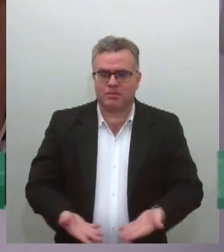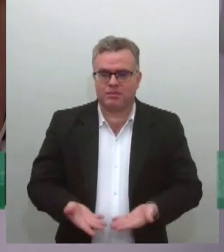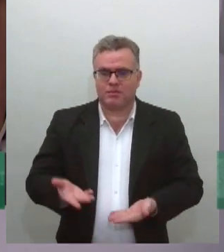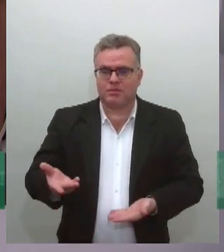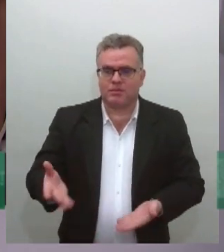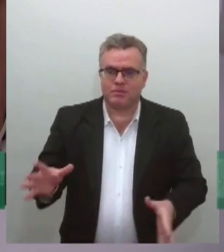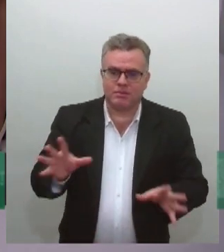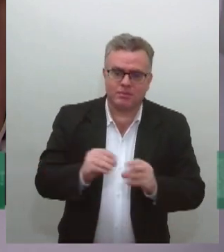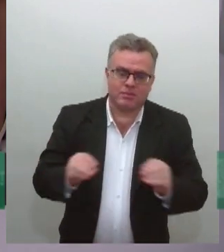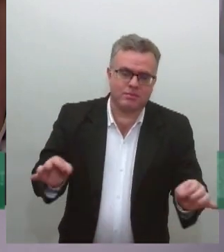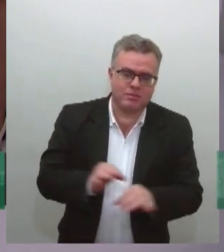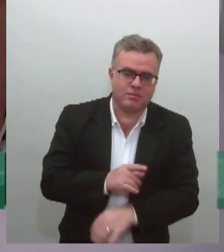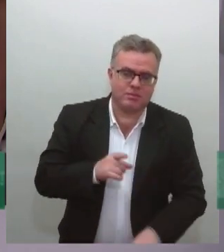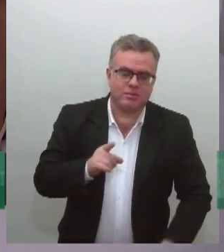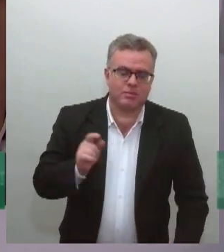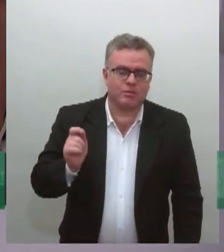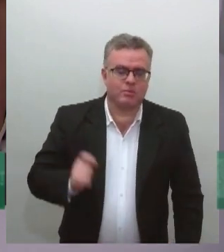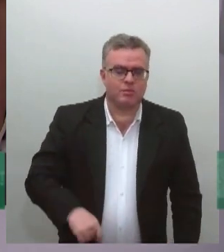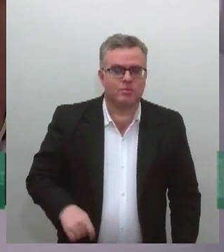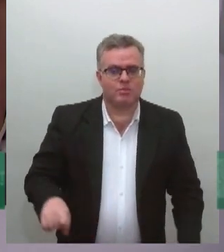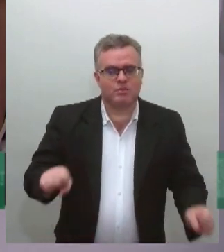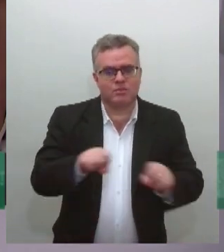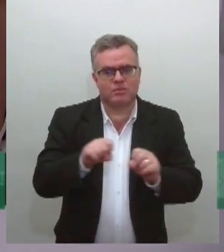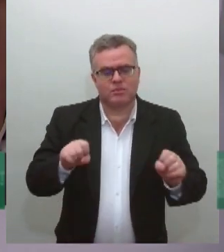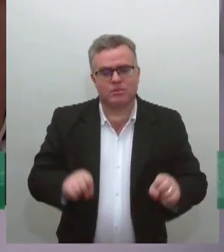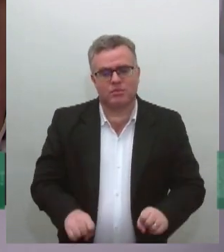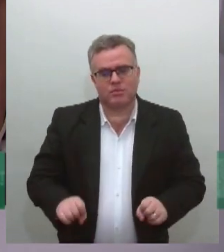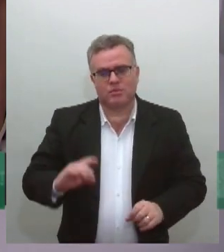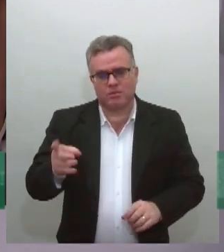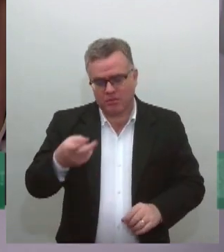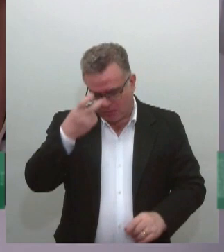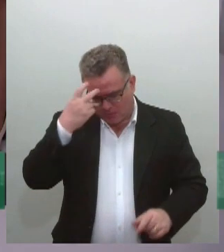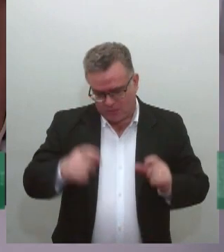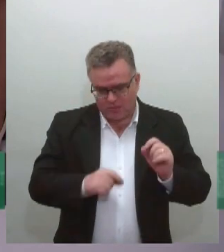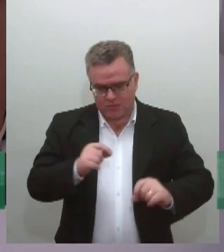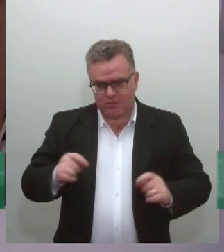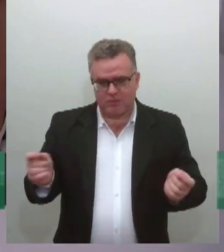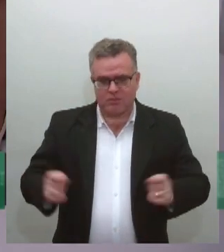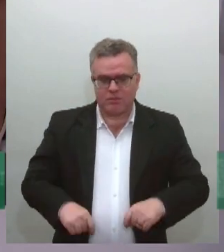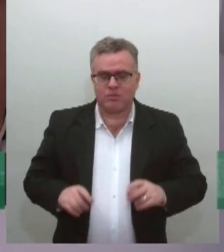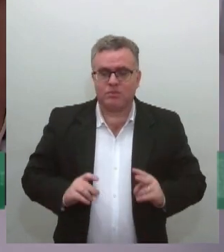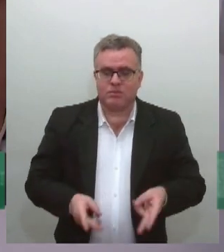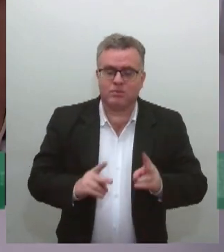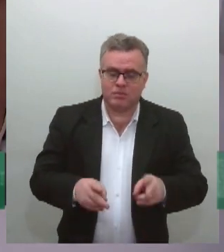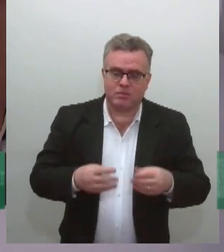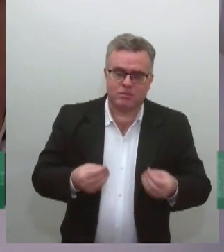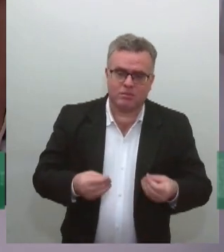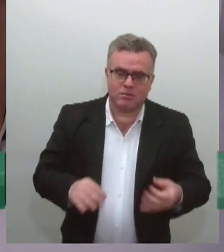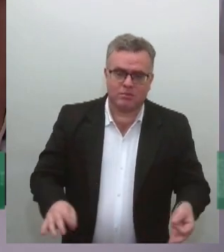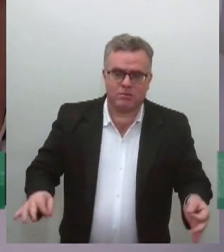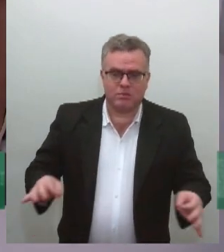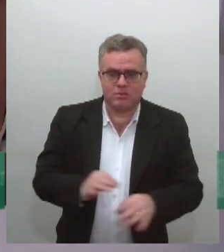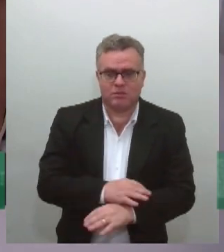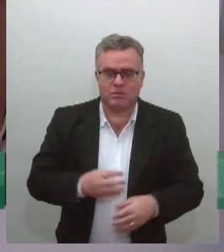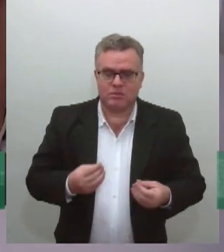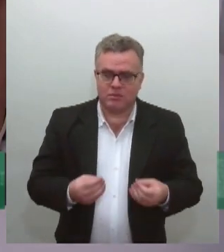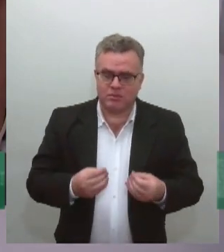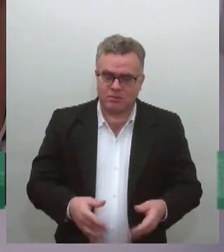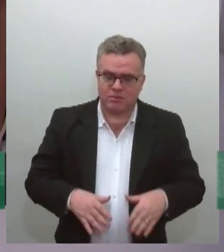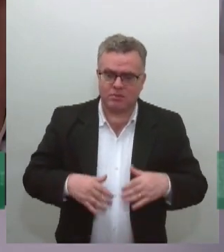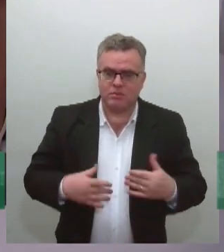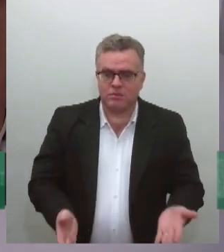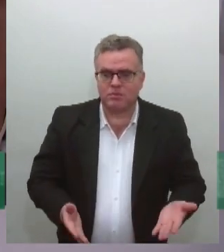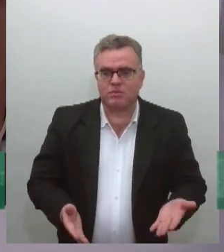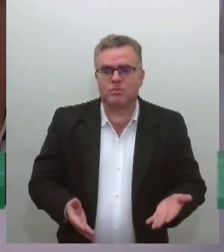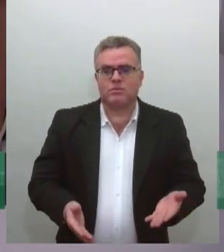finais sobre o Sistema Nacional de Cultura, sobre essa interligação, inclusive, com o próprio Plano Estadual, e se tiver aí alguma ação em